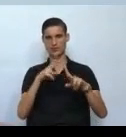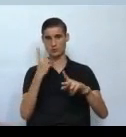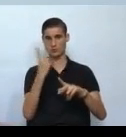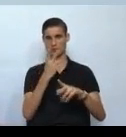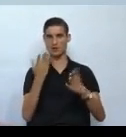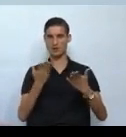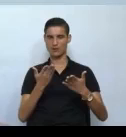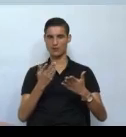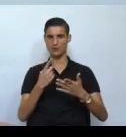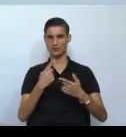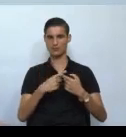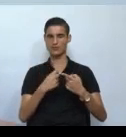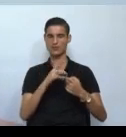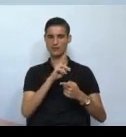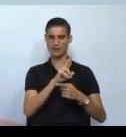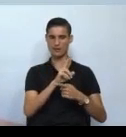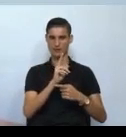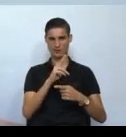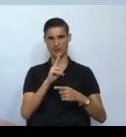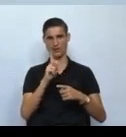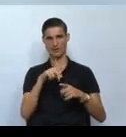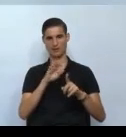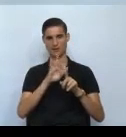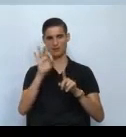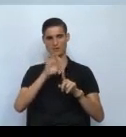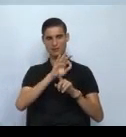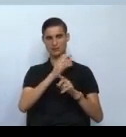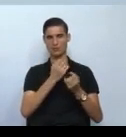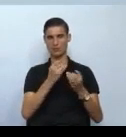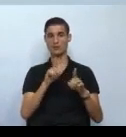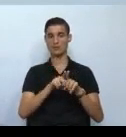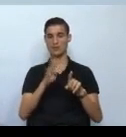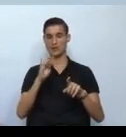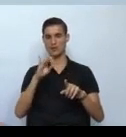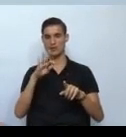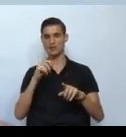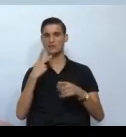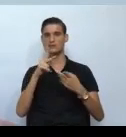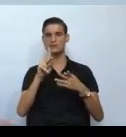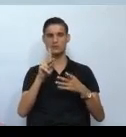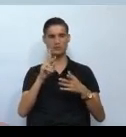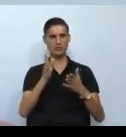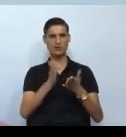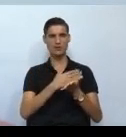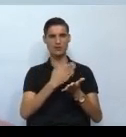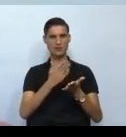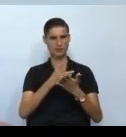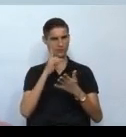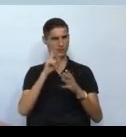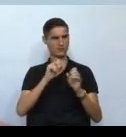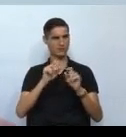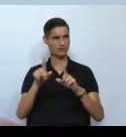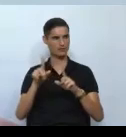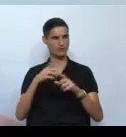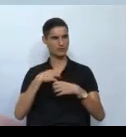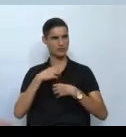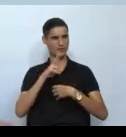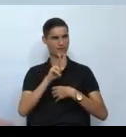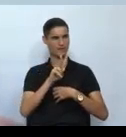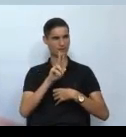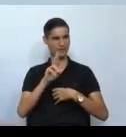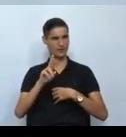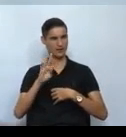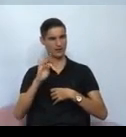variáveis agora, né? R e θ. E lá no seu livro, essa função aqui, em função de